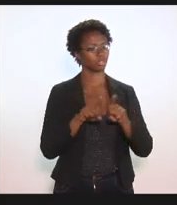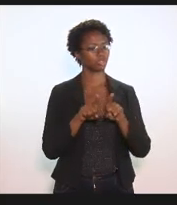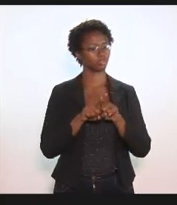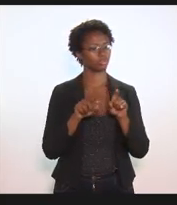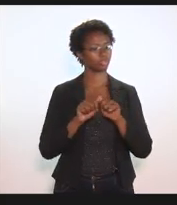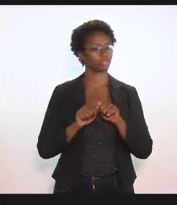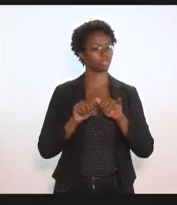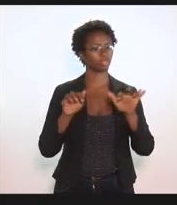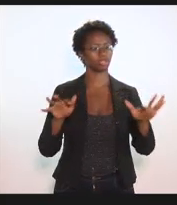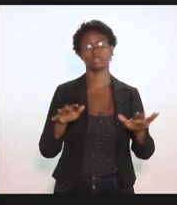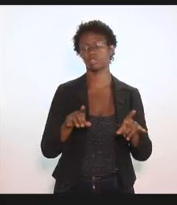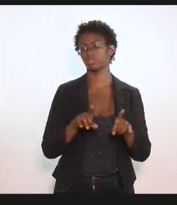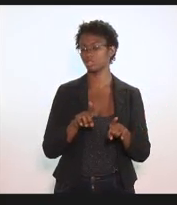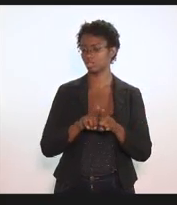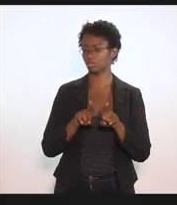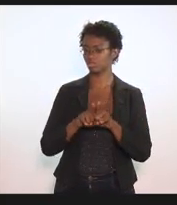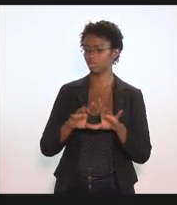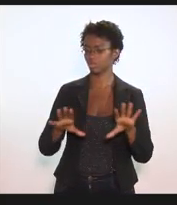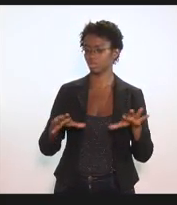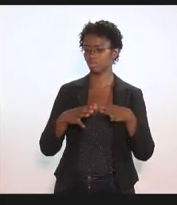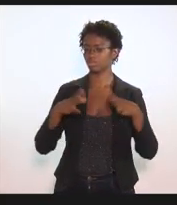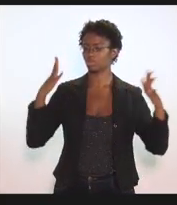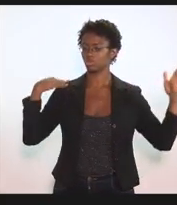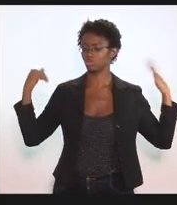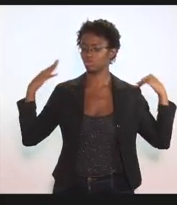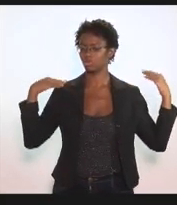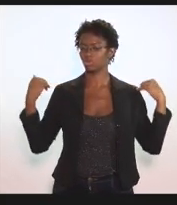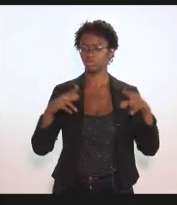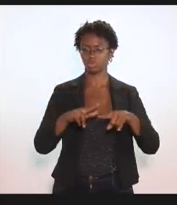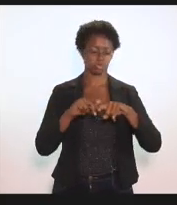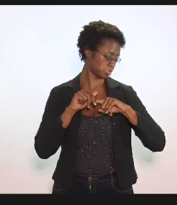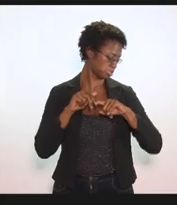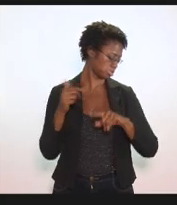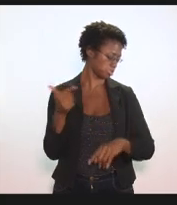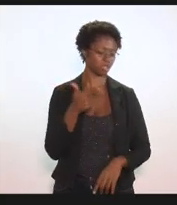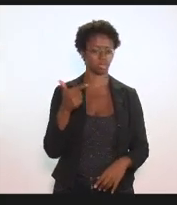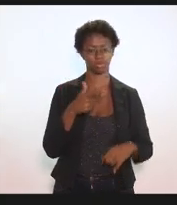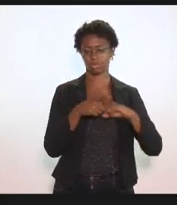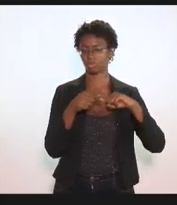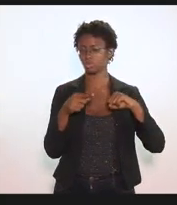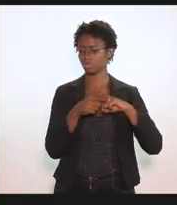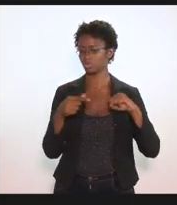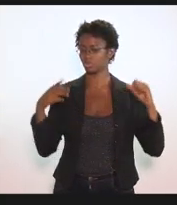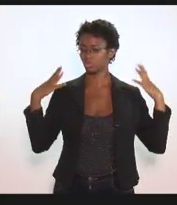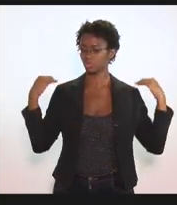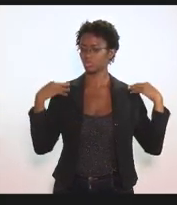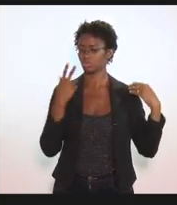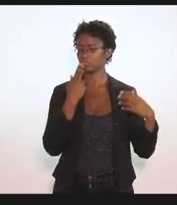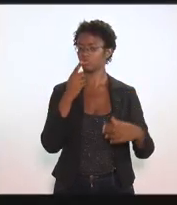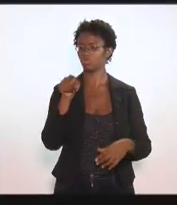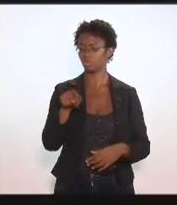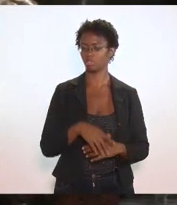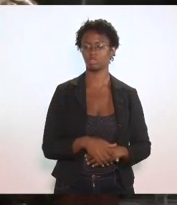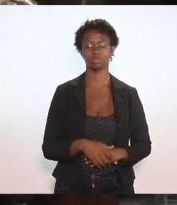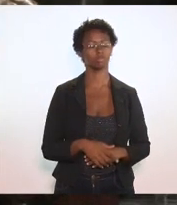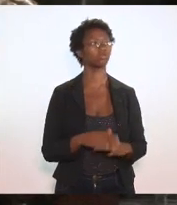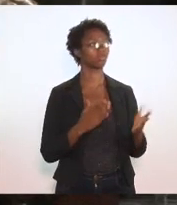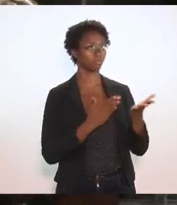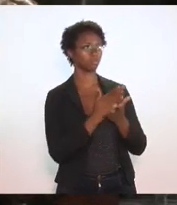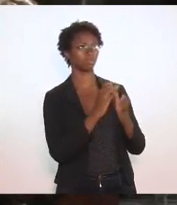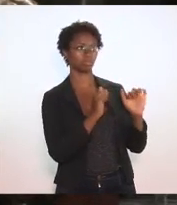para parecer da Comissão de Turismo, pois no segundo artigo o turismo foi citado. Presidência, defere pedido de Vossa